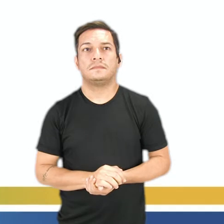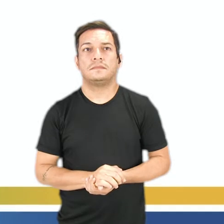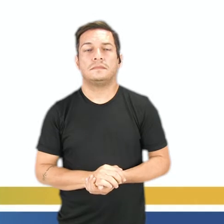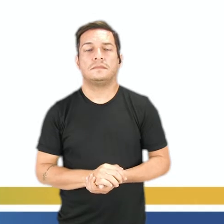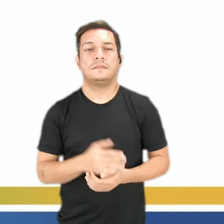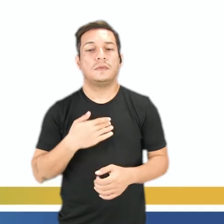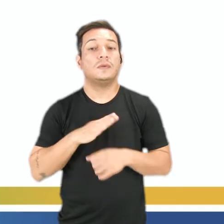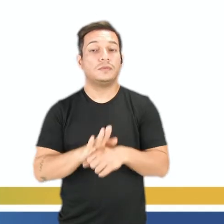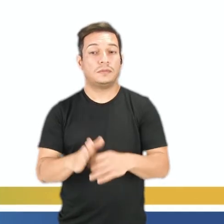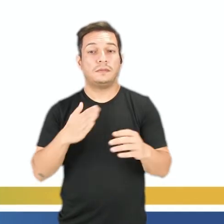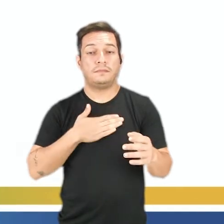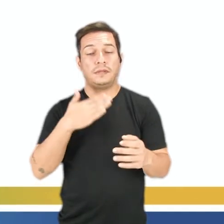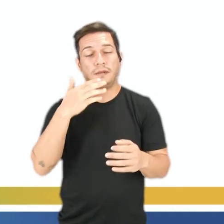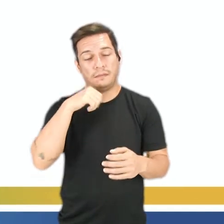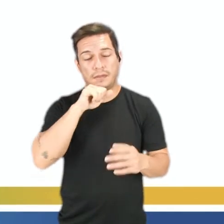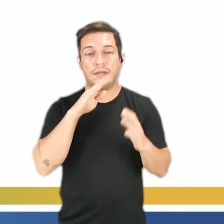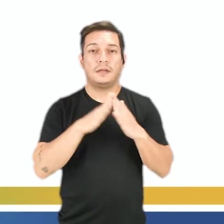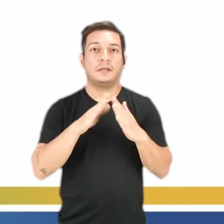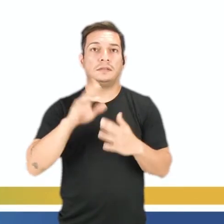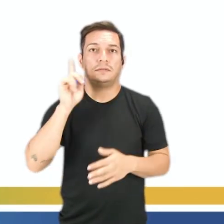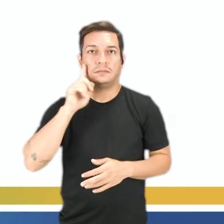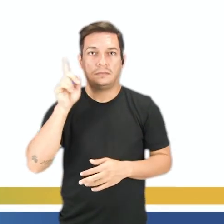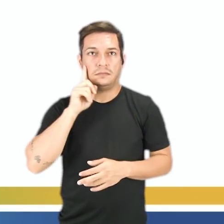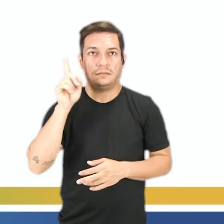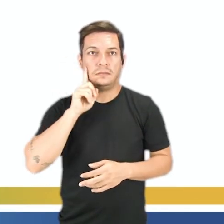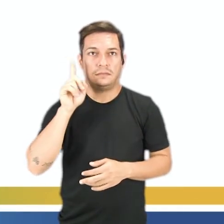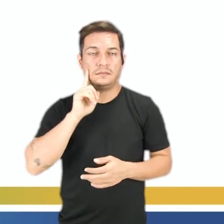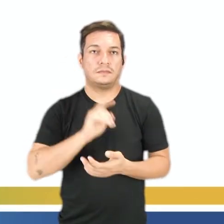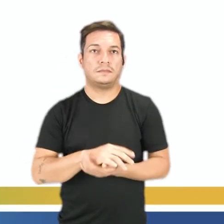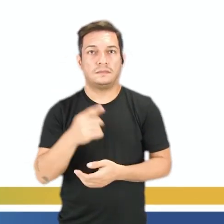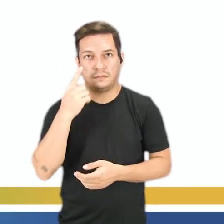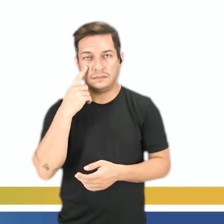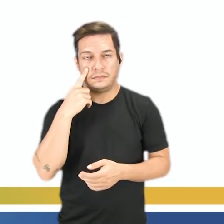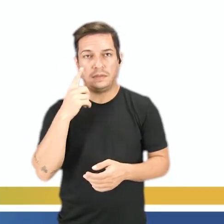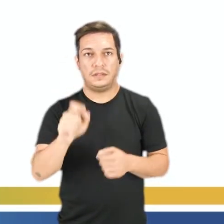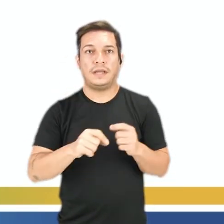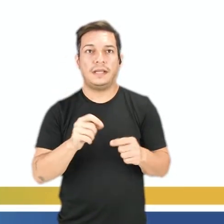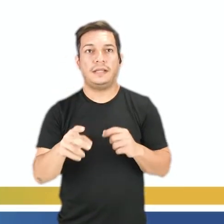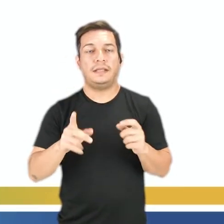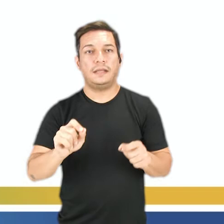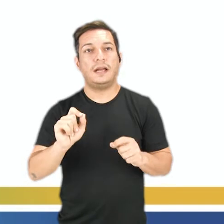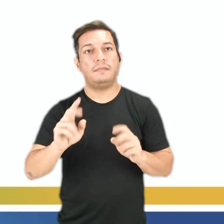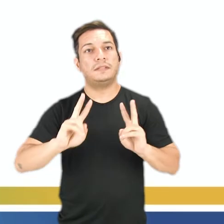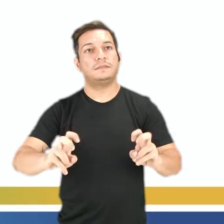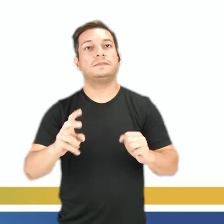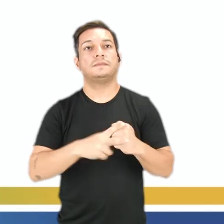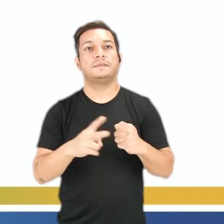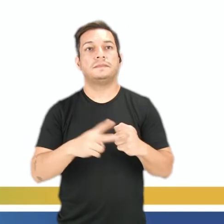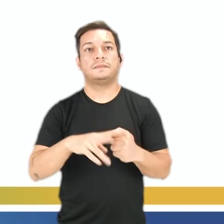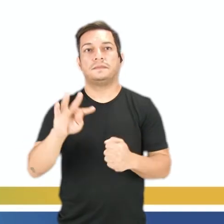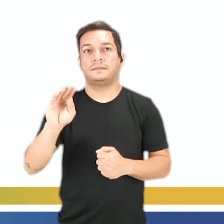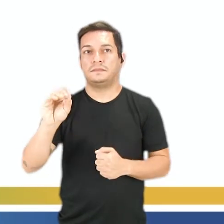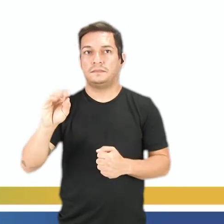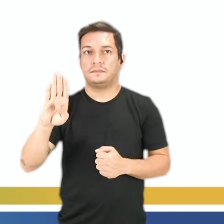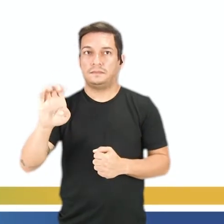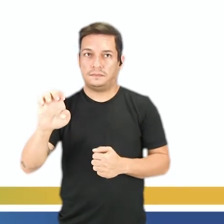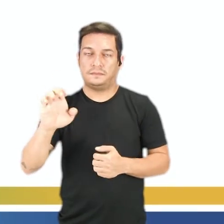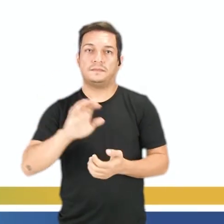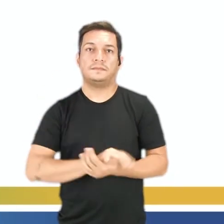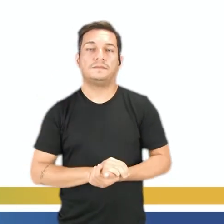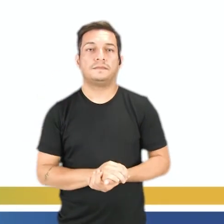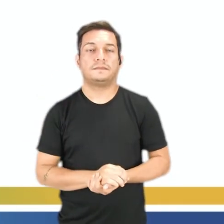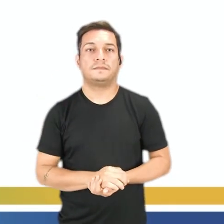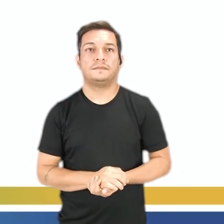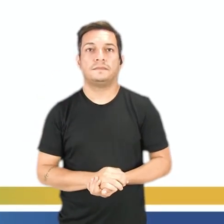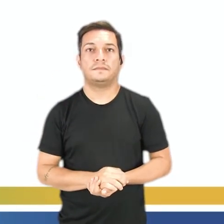every day. Eu estou ajudando minha mãe em casa todos os dias. Olha para o verbo to be, olha lá. I am, que